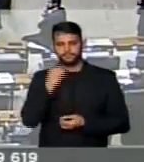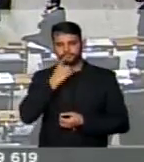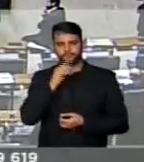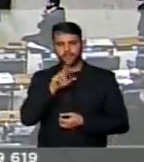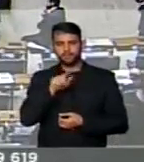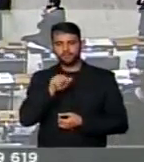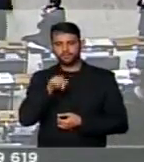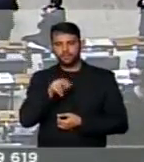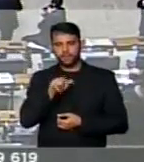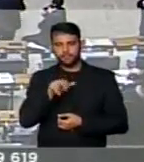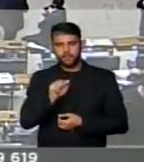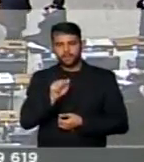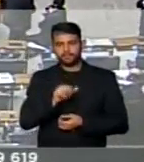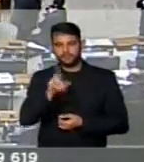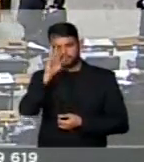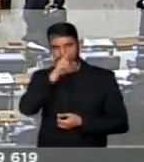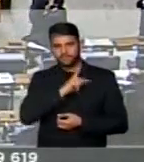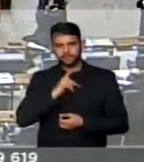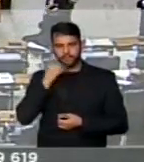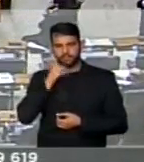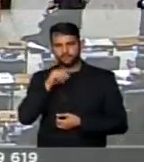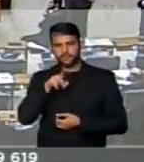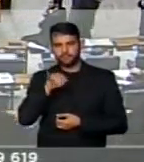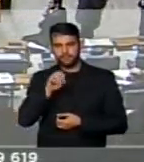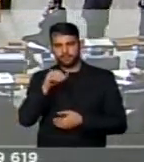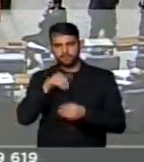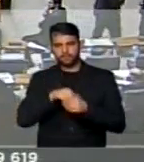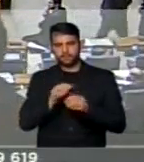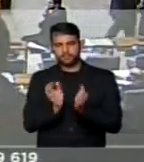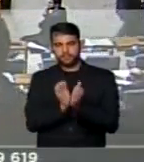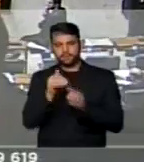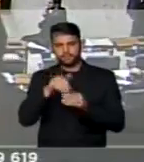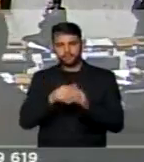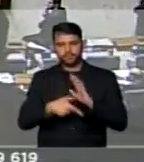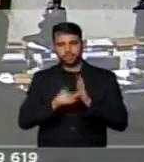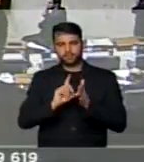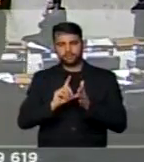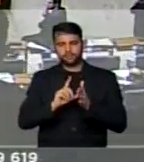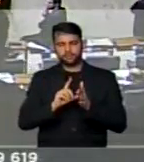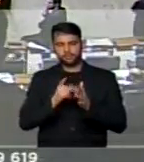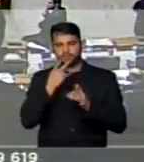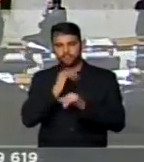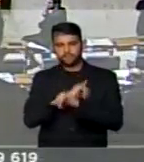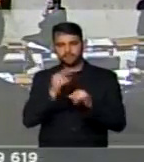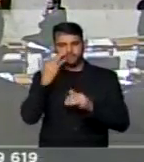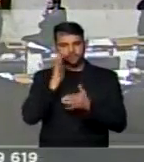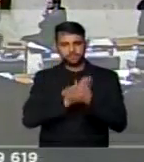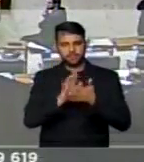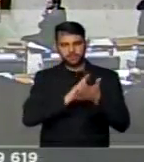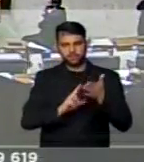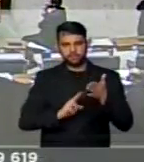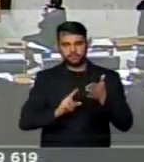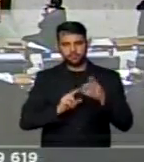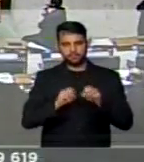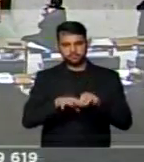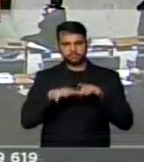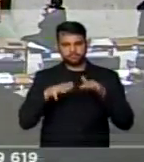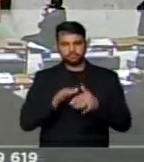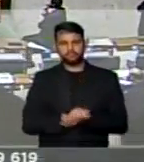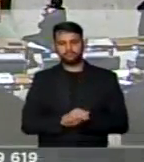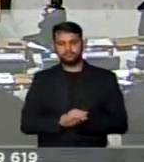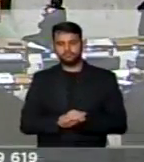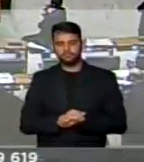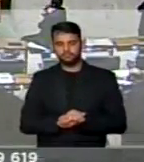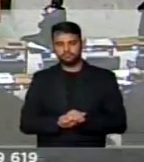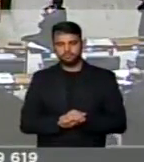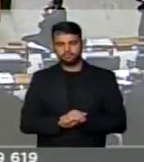Deputado Raul Jungmann. Senhor presidente, o deputado Felipe Maia votou com o seu partido nas votações anteriores. Só para que conste, porque eu não sei se vai ter nominal nessa sessão. Então, que conste